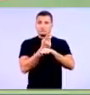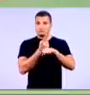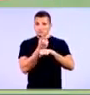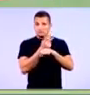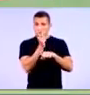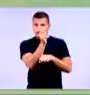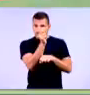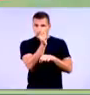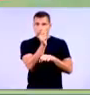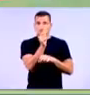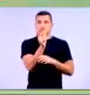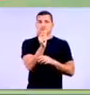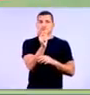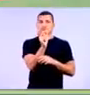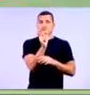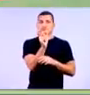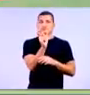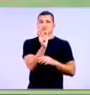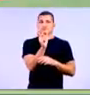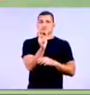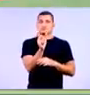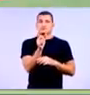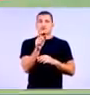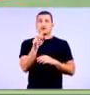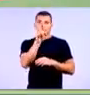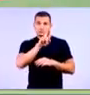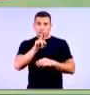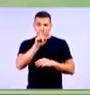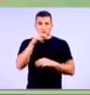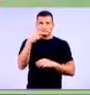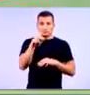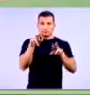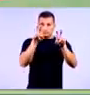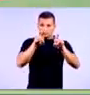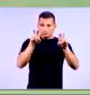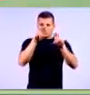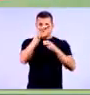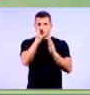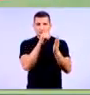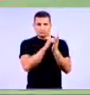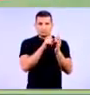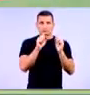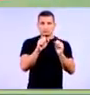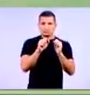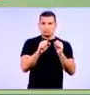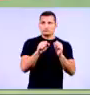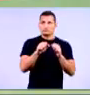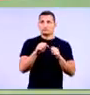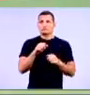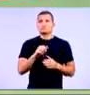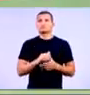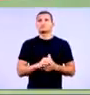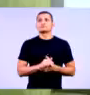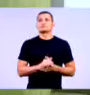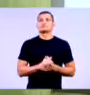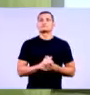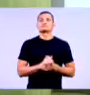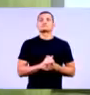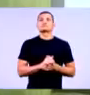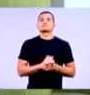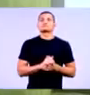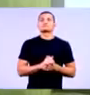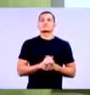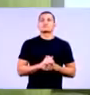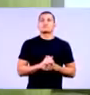né, esse aplicativo para utilizar no computador de vocês. Tem também o XMind, que também trabalha, só que o